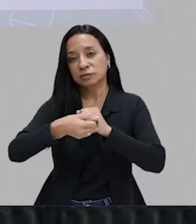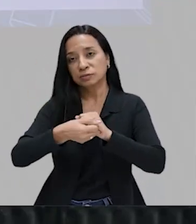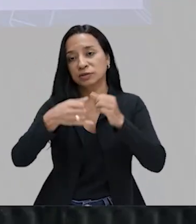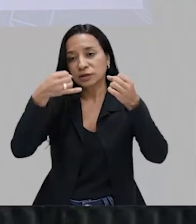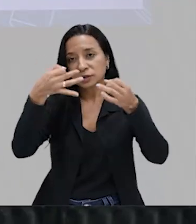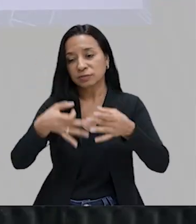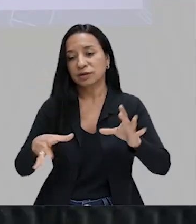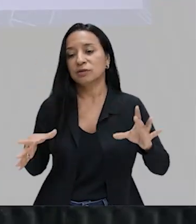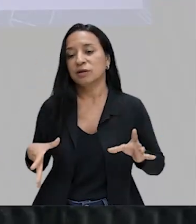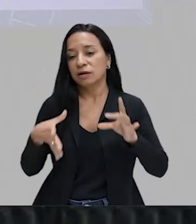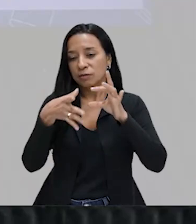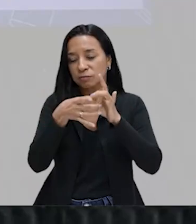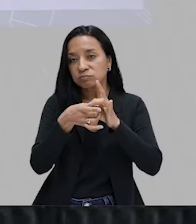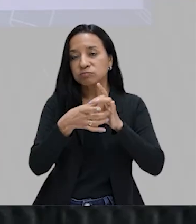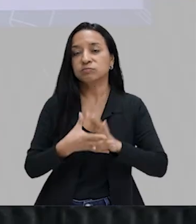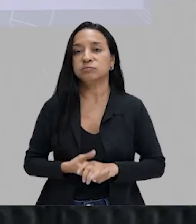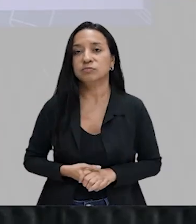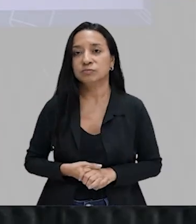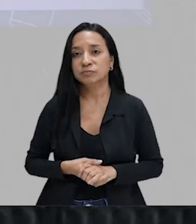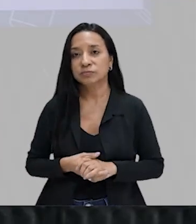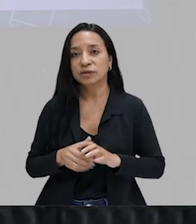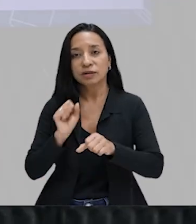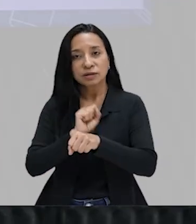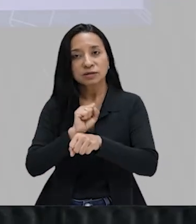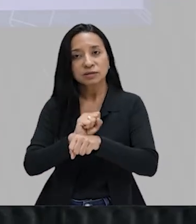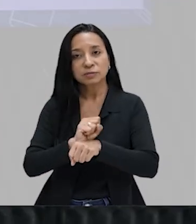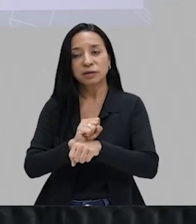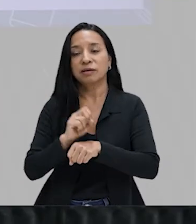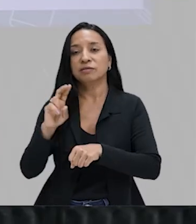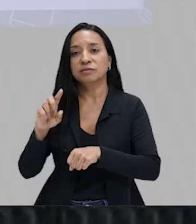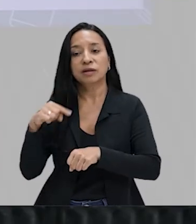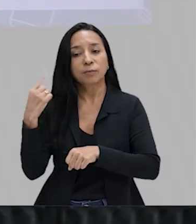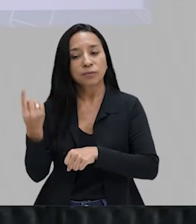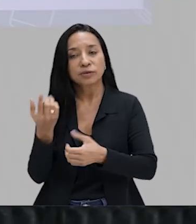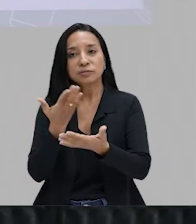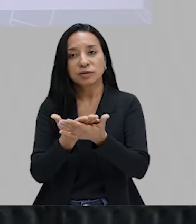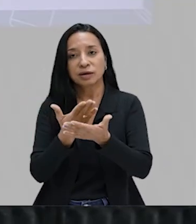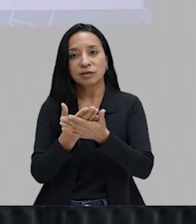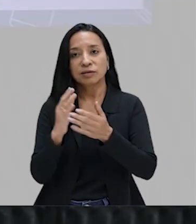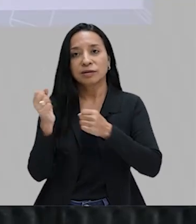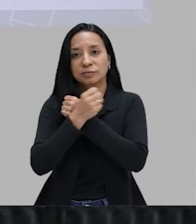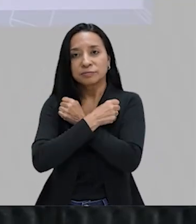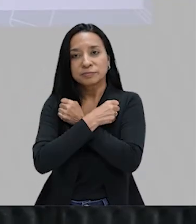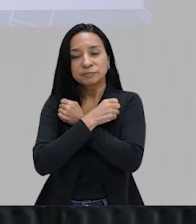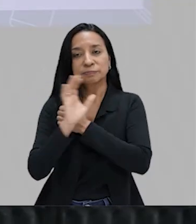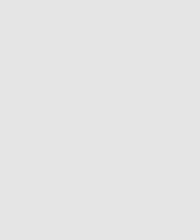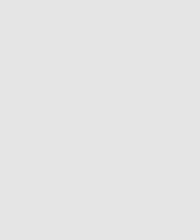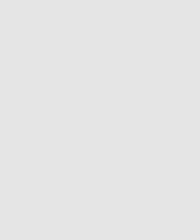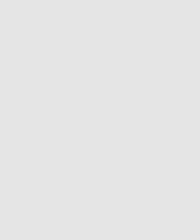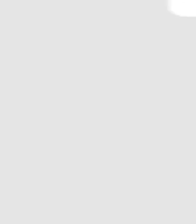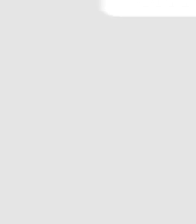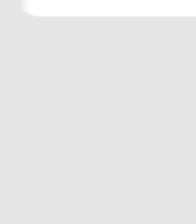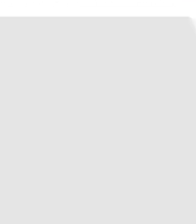das flexões. Eu aguardo vocês na próxima aula. Um grande abraço e até a próxima.